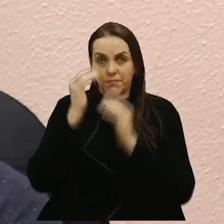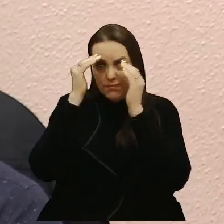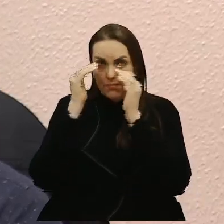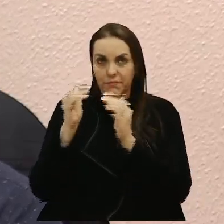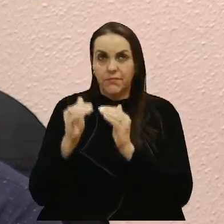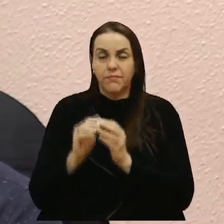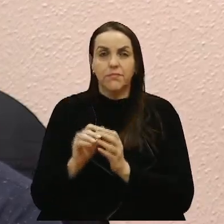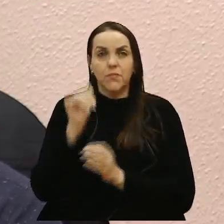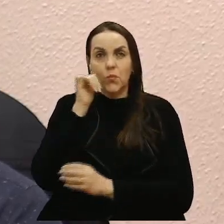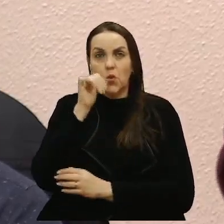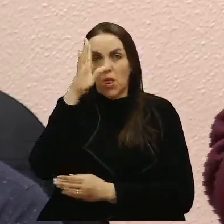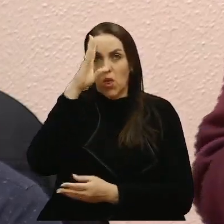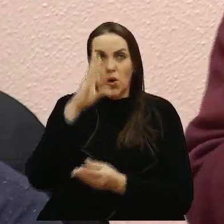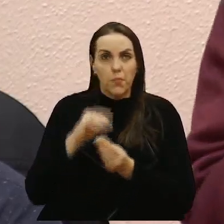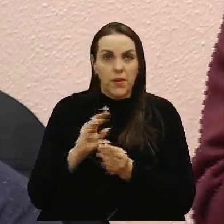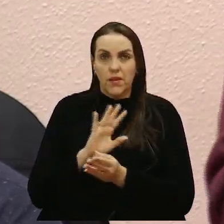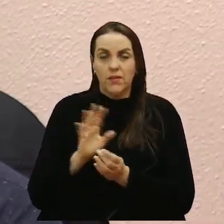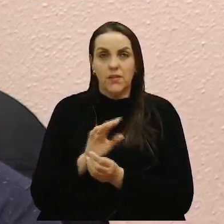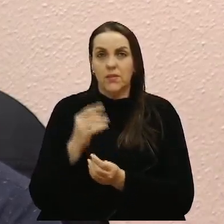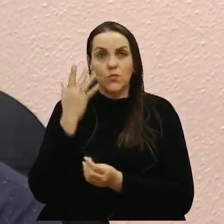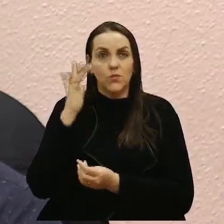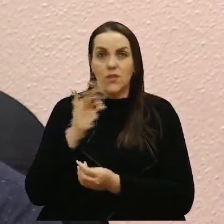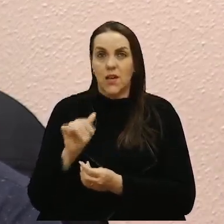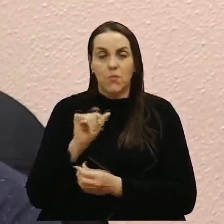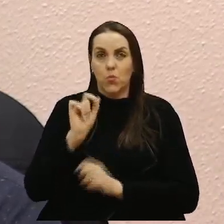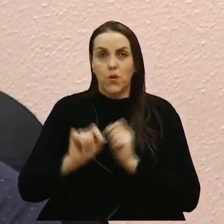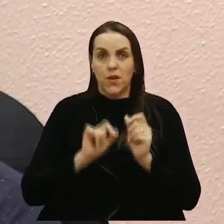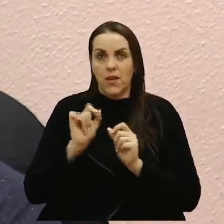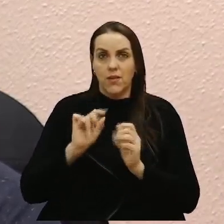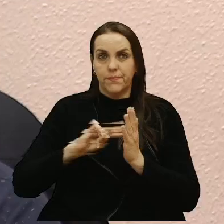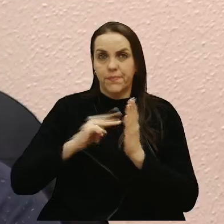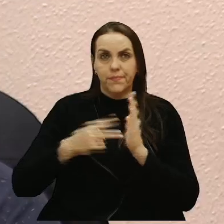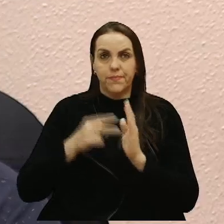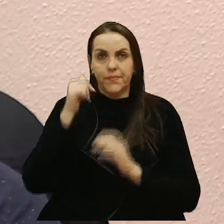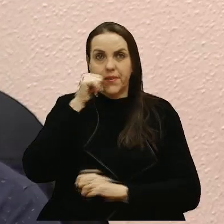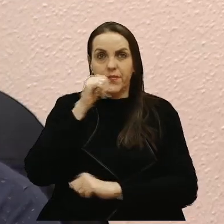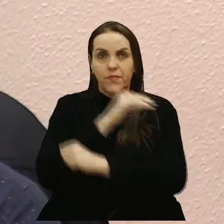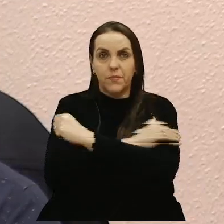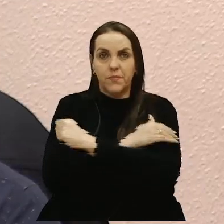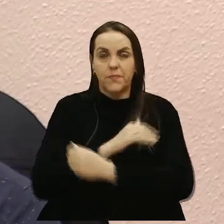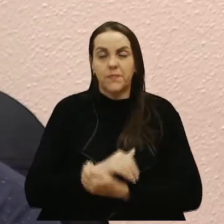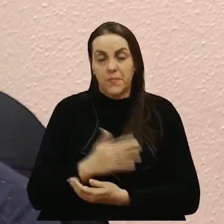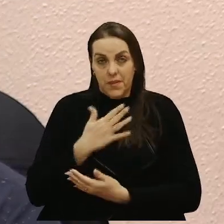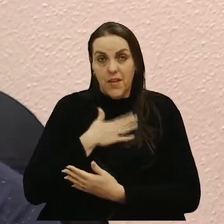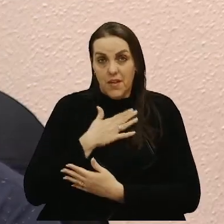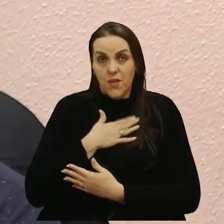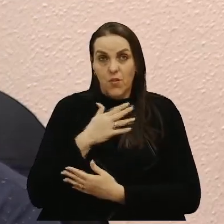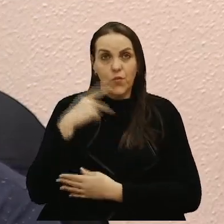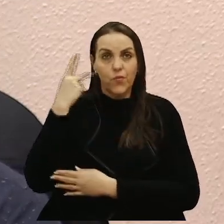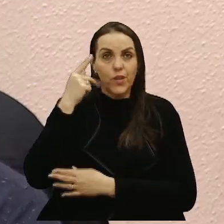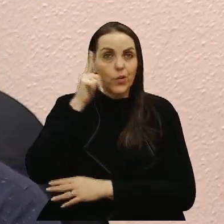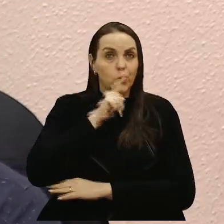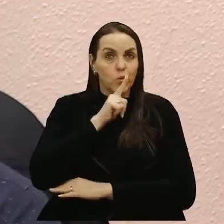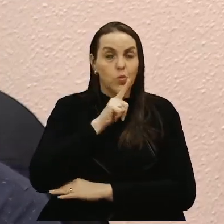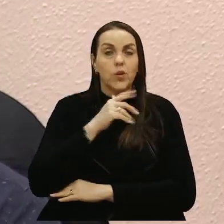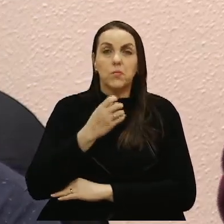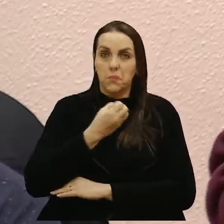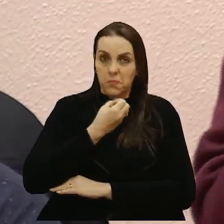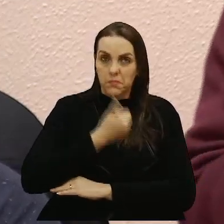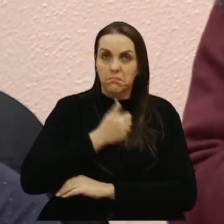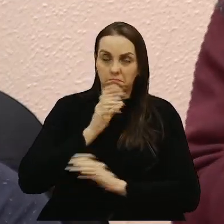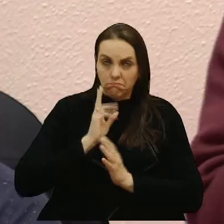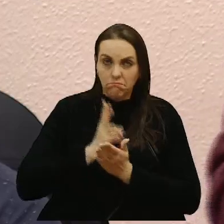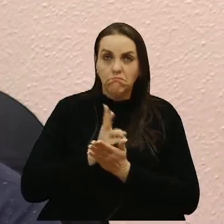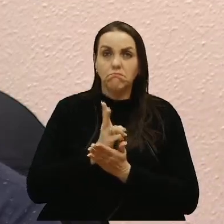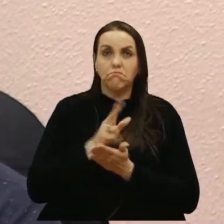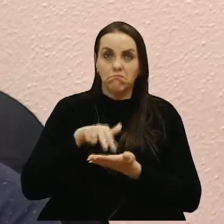não compreendem, que não sabem ou que não se denominam como feministas. Mas eu, vereador Lucas, como uma boa feminista que